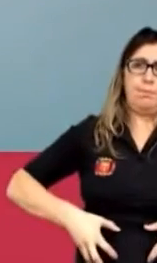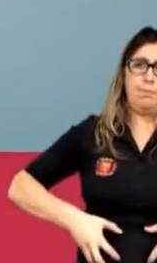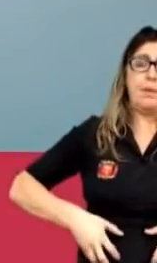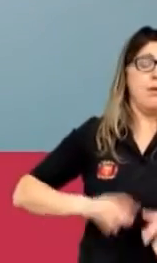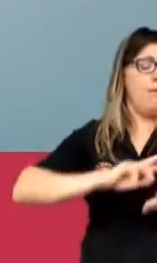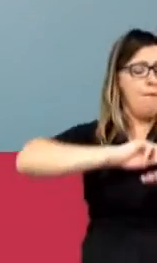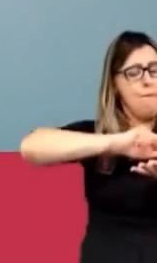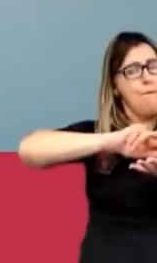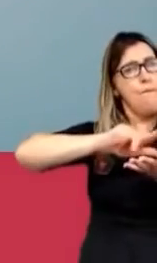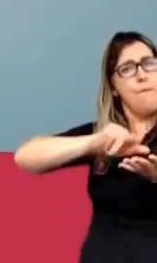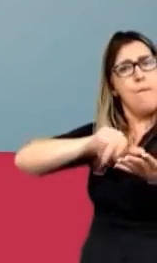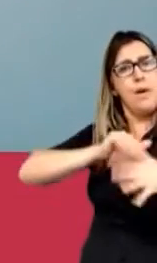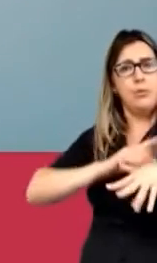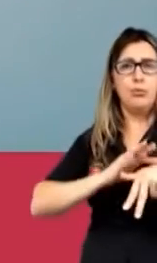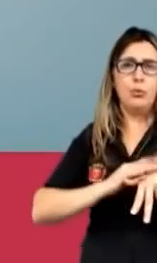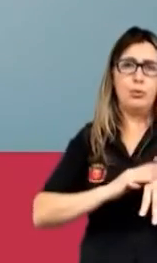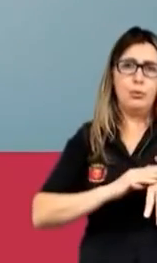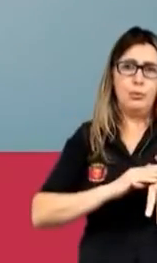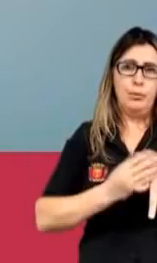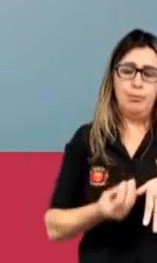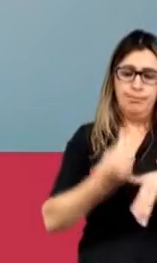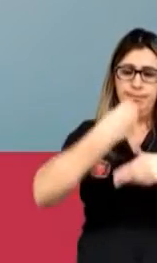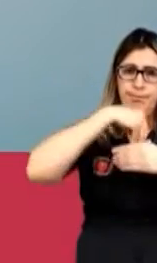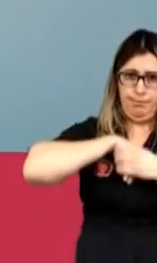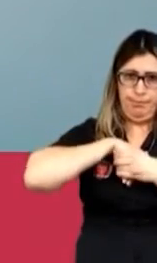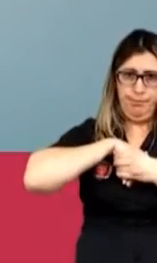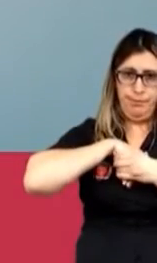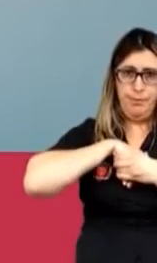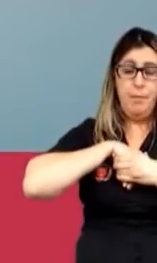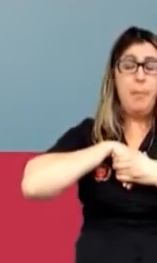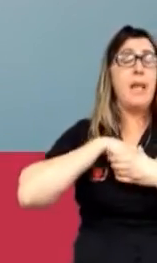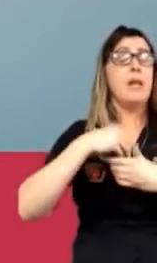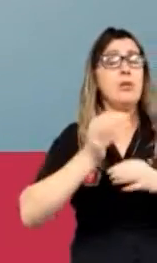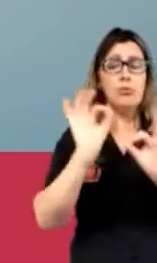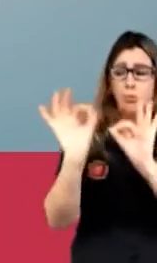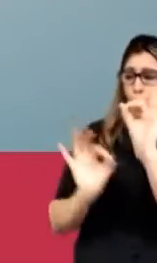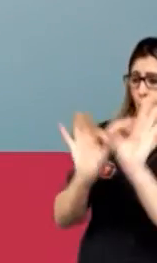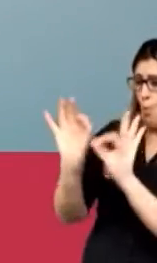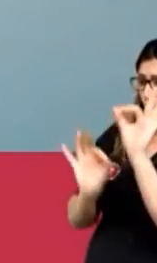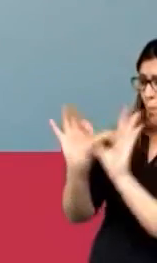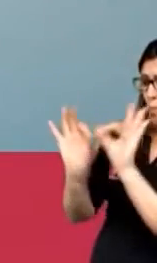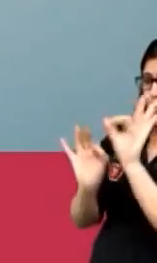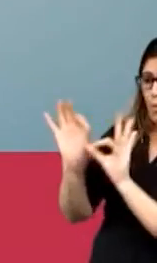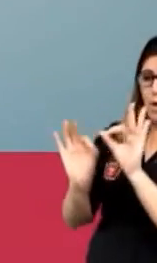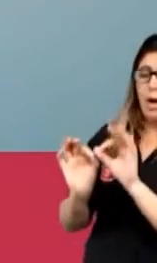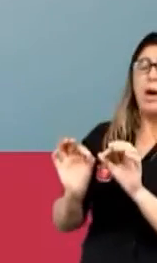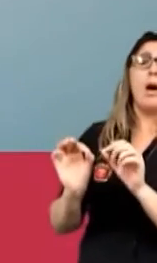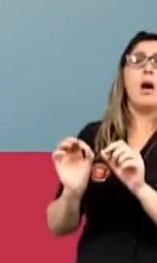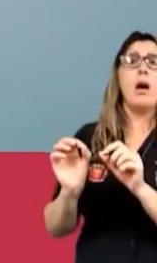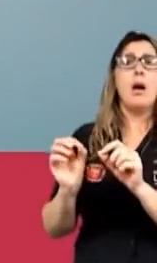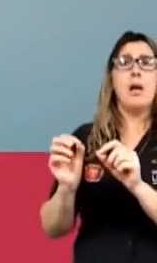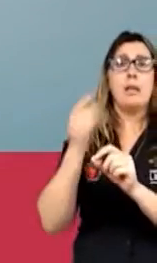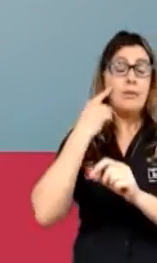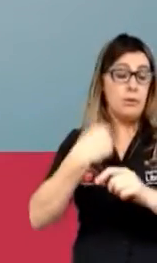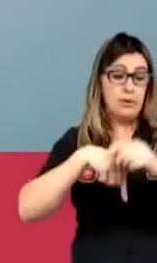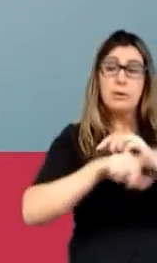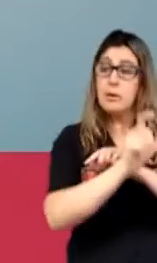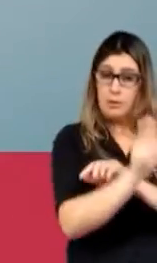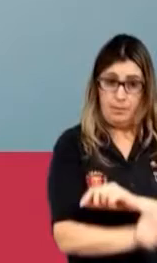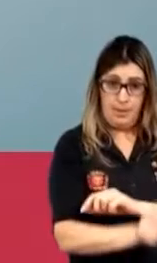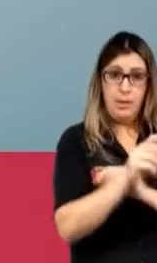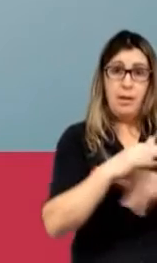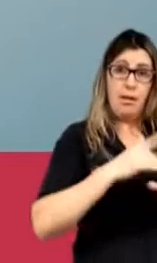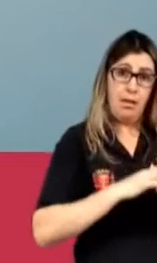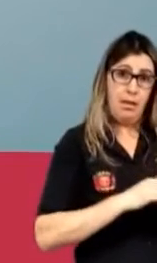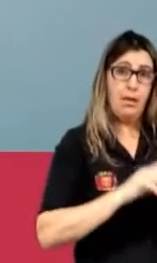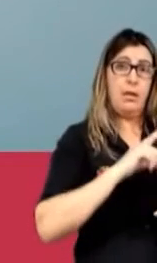enfim, que nós vamos organizar também por serem justamente pacientes crônicos que têm a sua